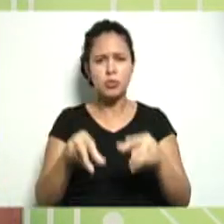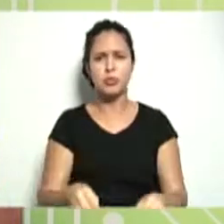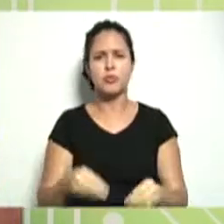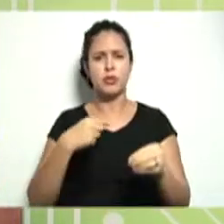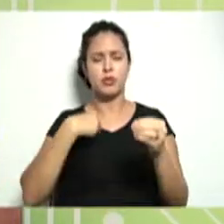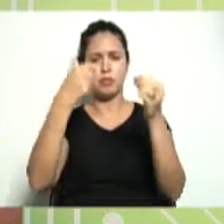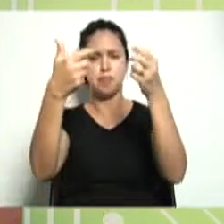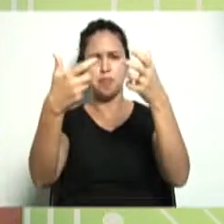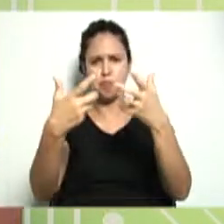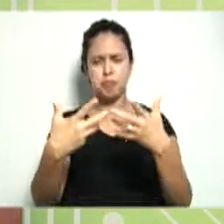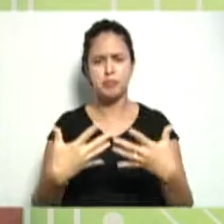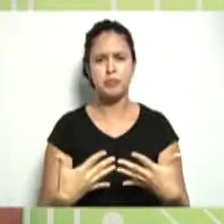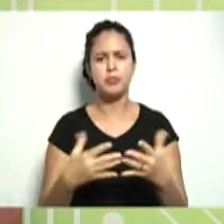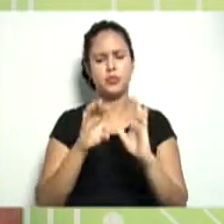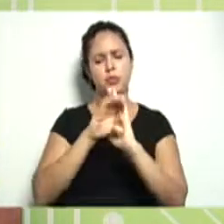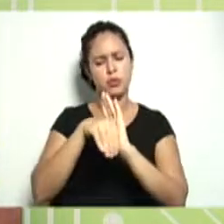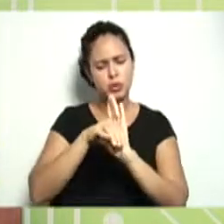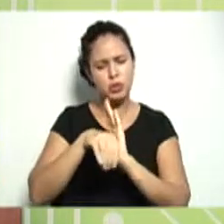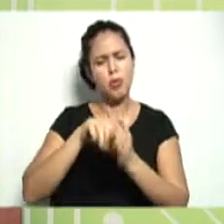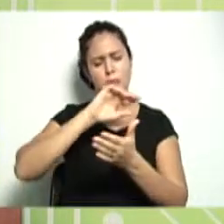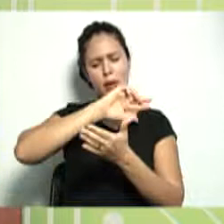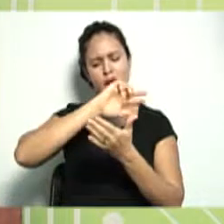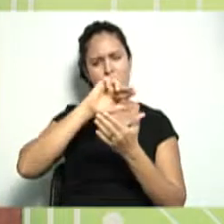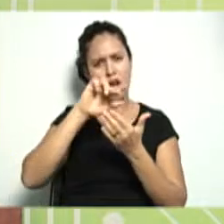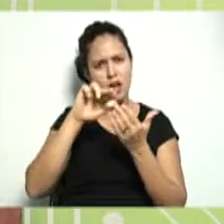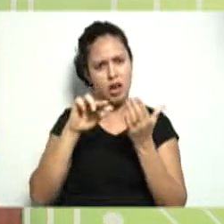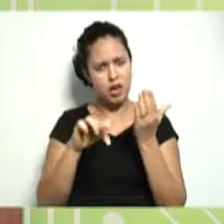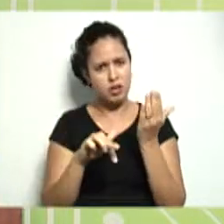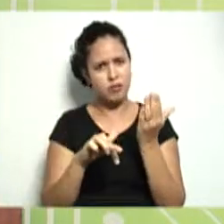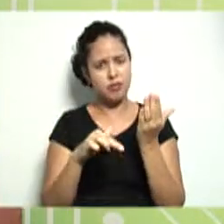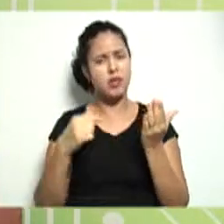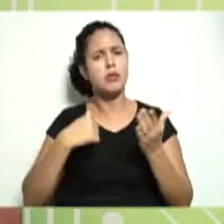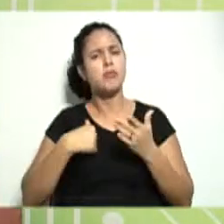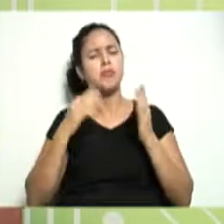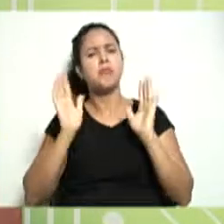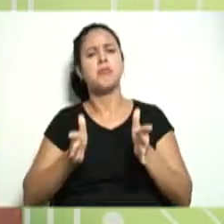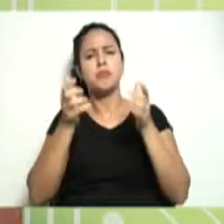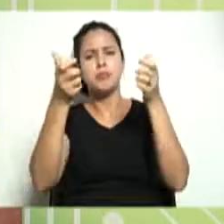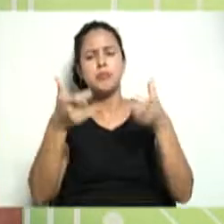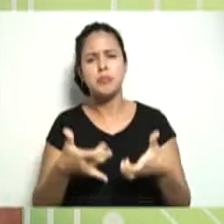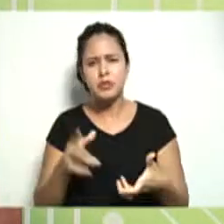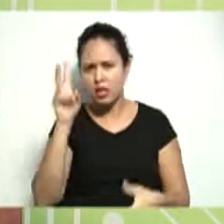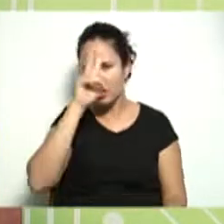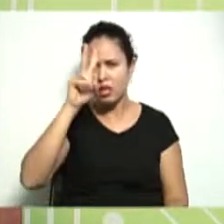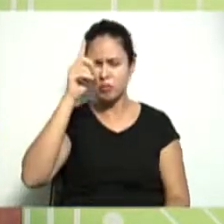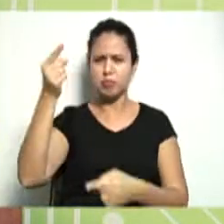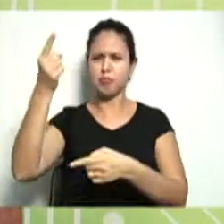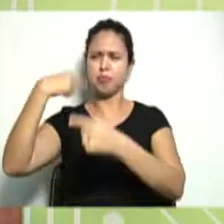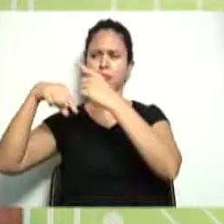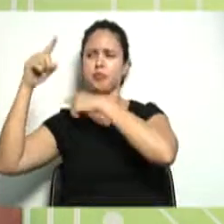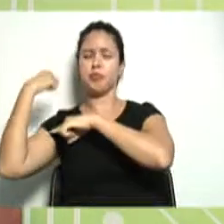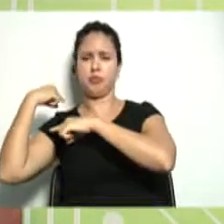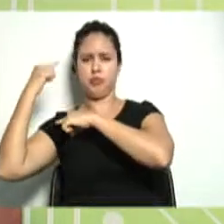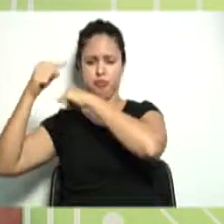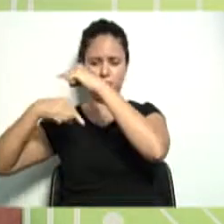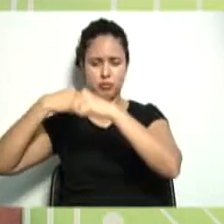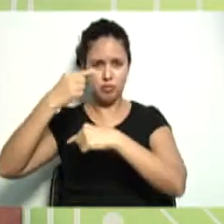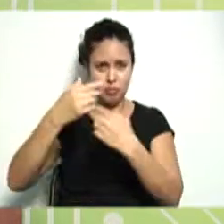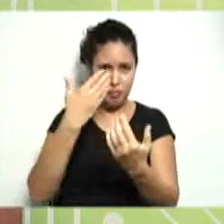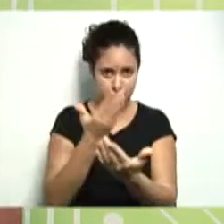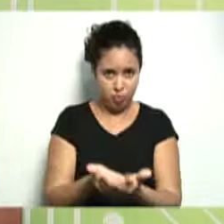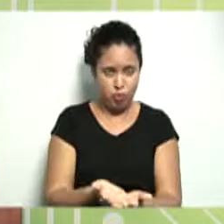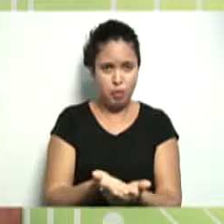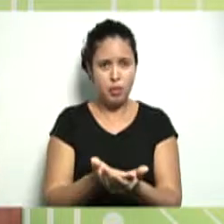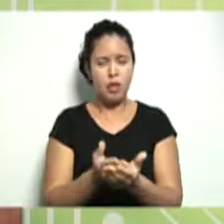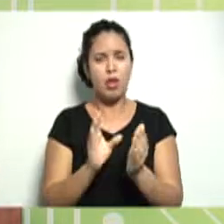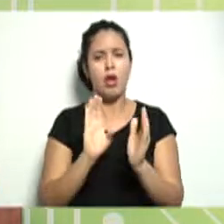nós tivemos aqui, nós já falamos sobre o quê? Vamos fazer uma breve revisãozinha. Nós já falamos sobre o conceito